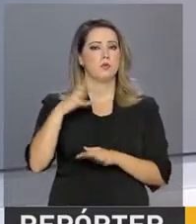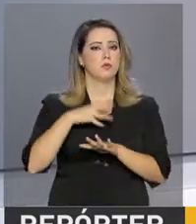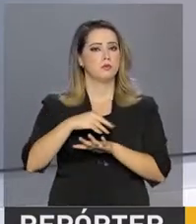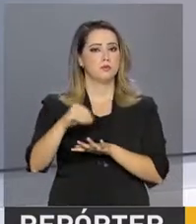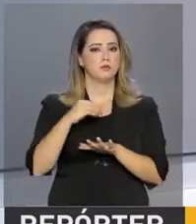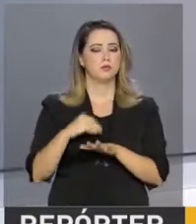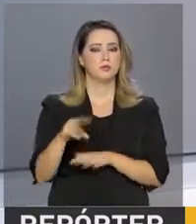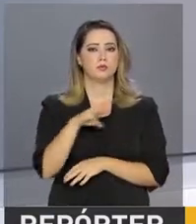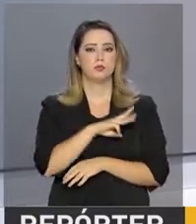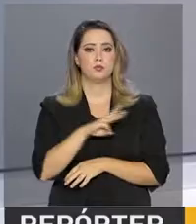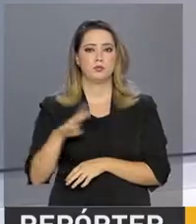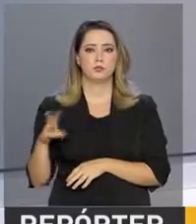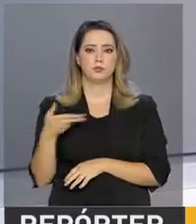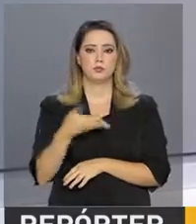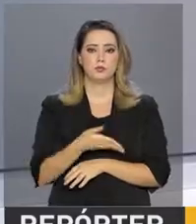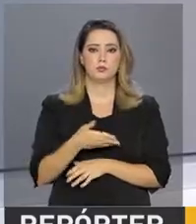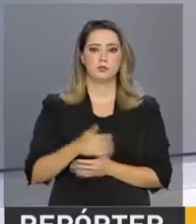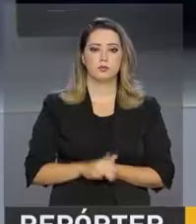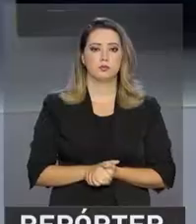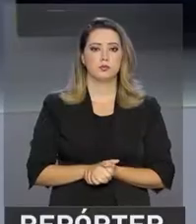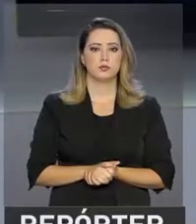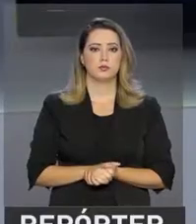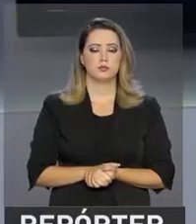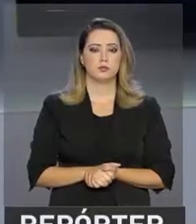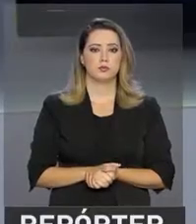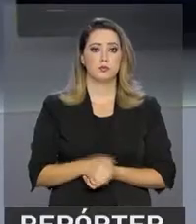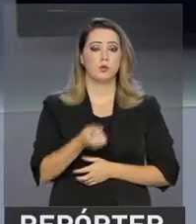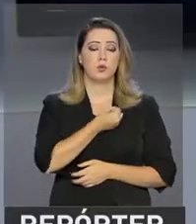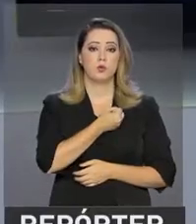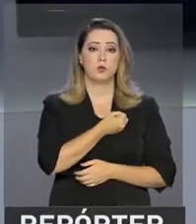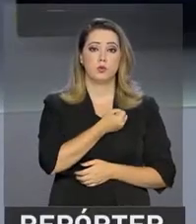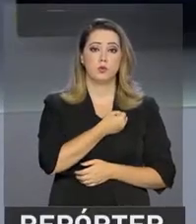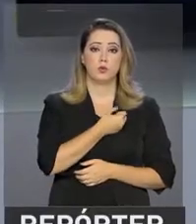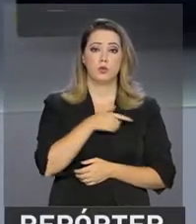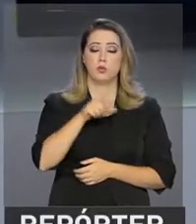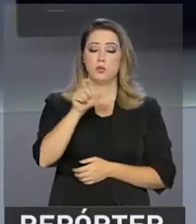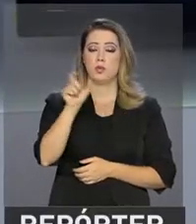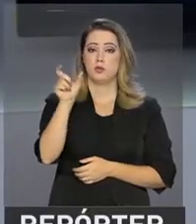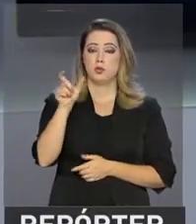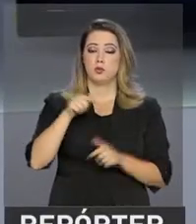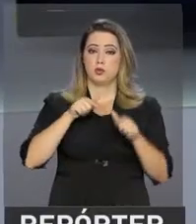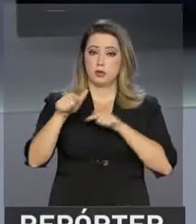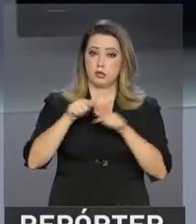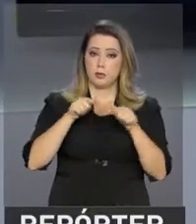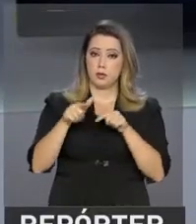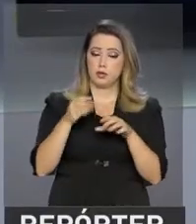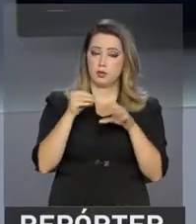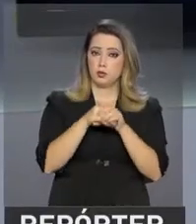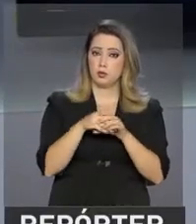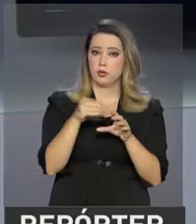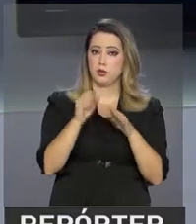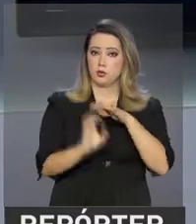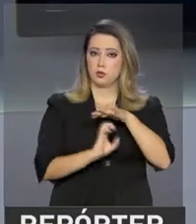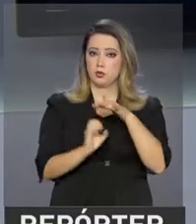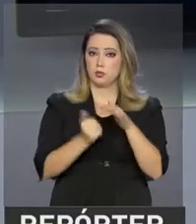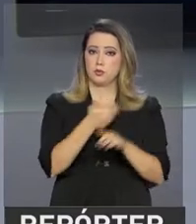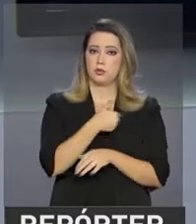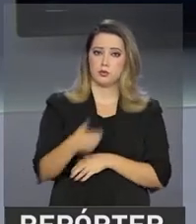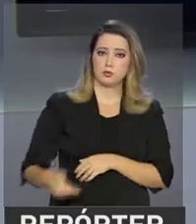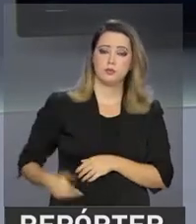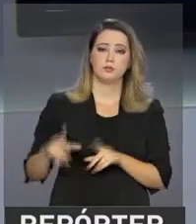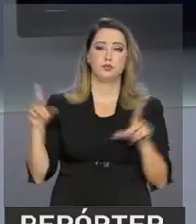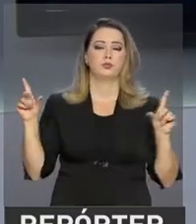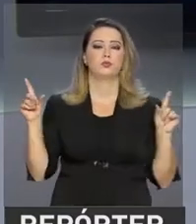informações no site que aparece na sua tela o número de empregados das estatais é o menor em quase sete anos com os programas